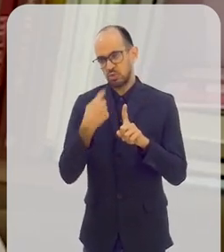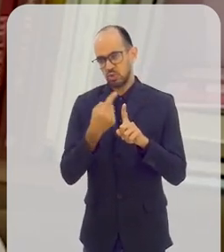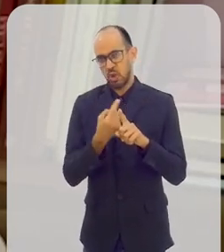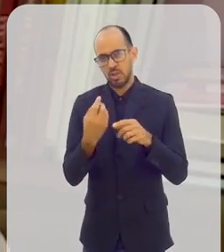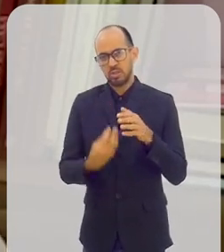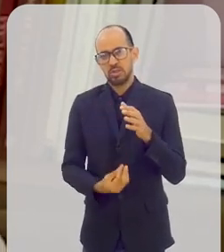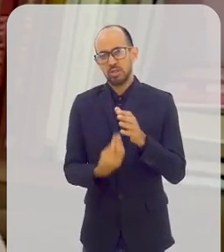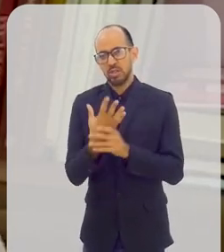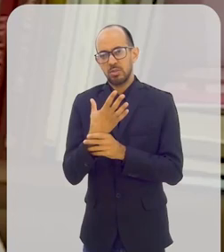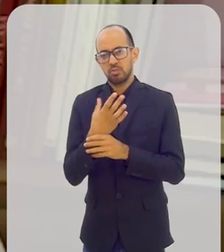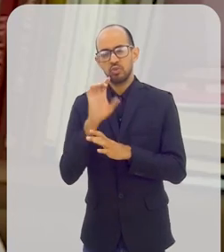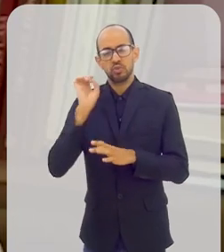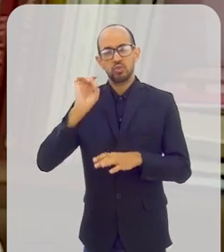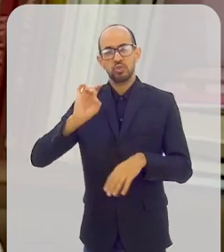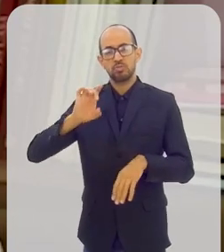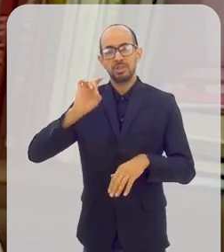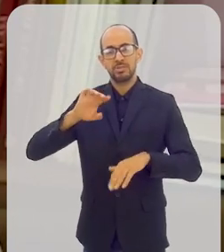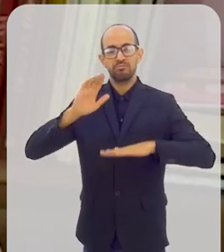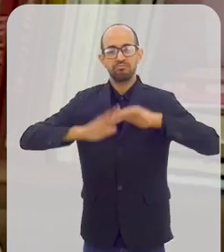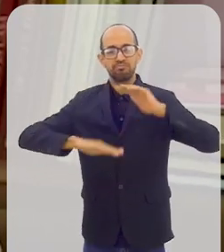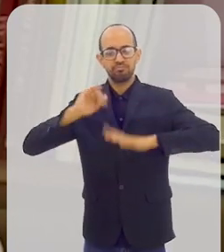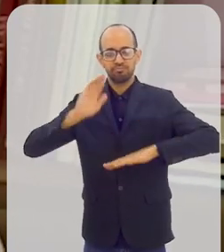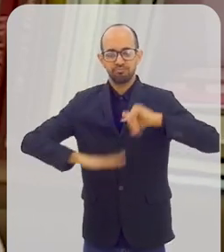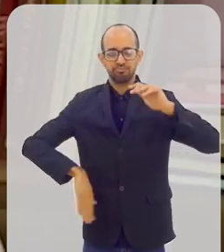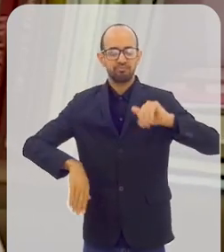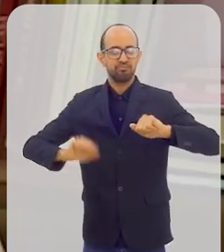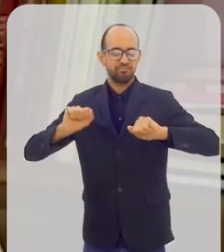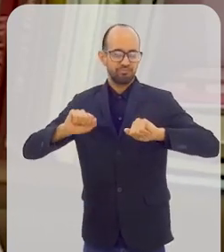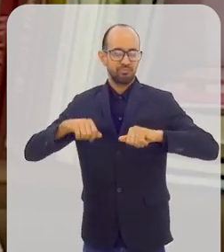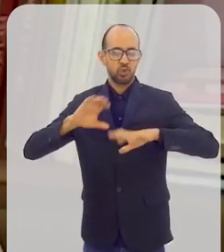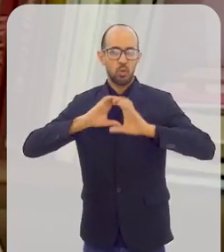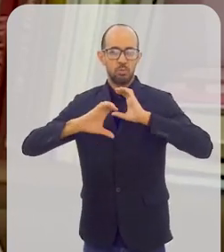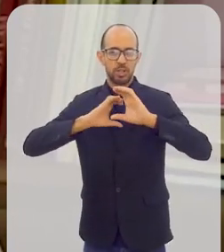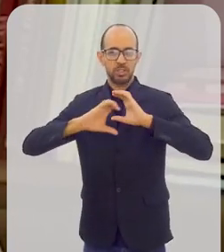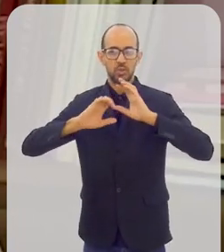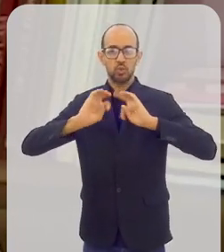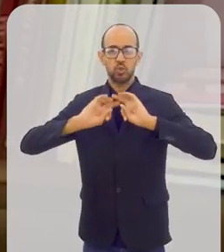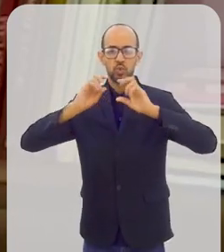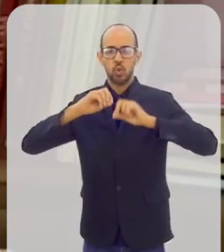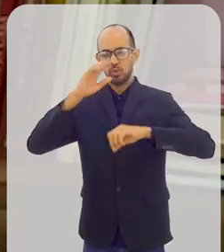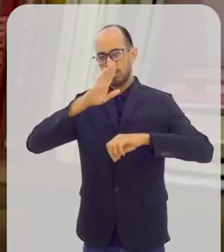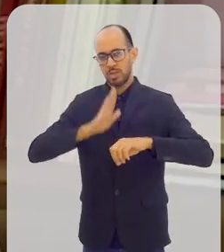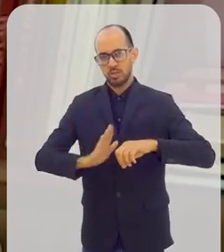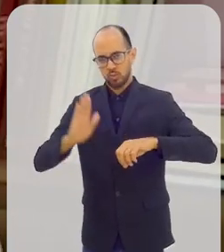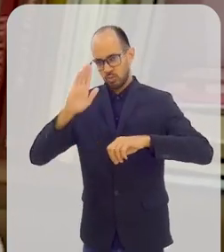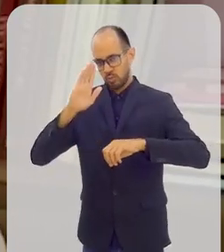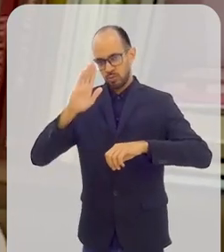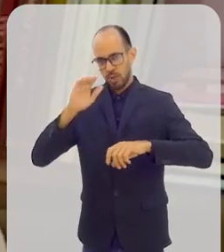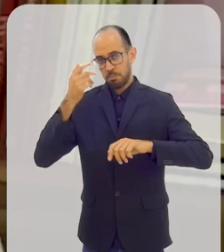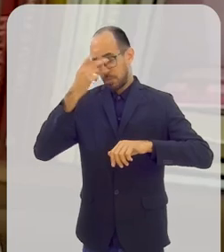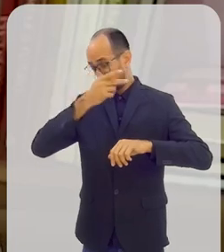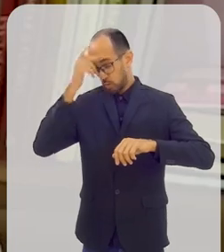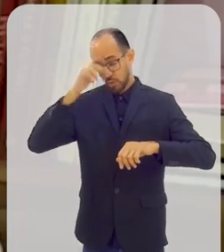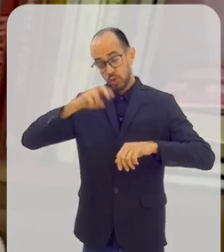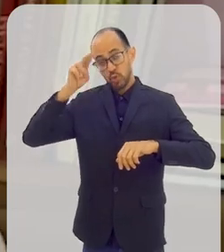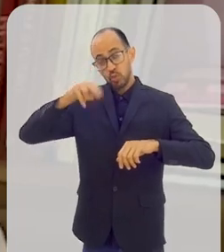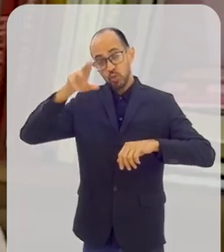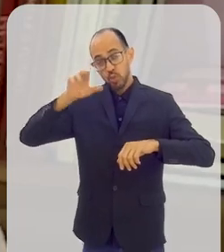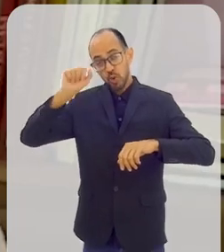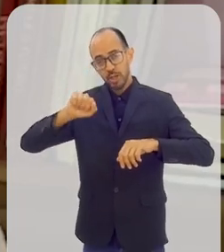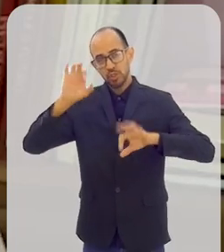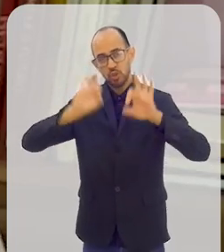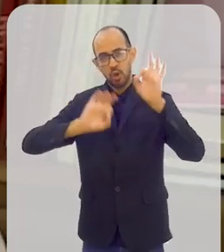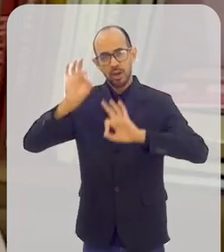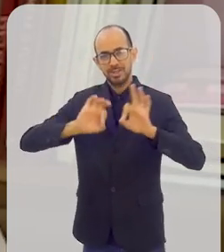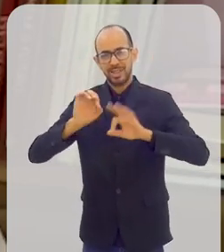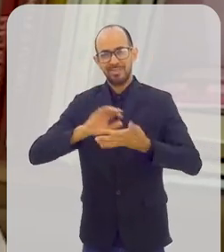criou especialistas em comunicação em todo o país. Pessoas que nunca tinham, que eram tímidas, que nunca